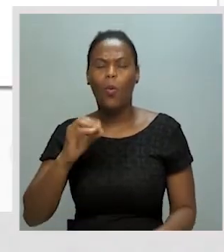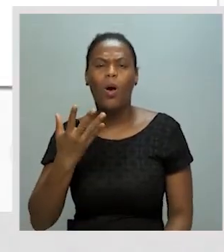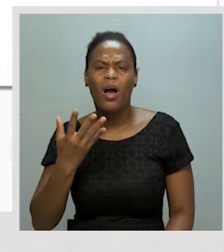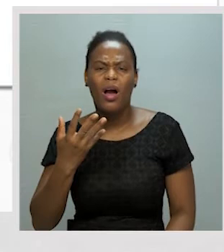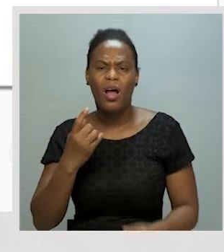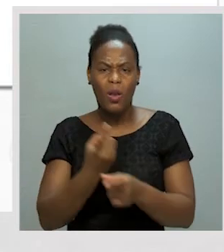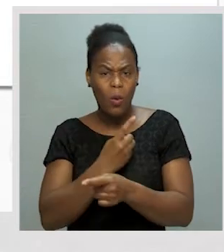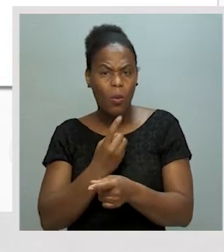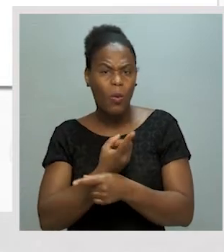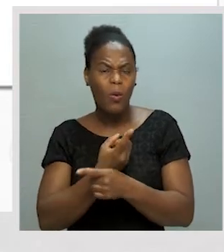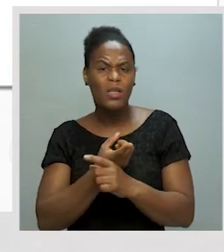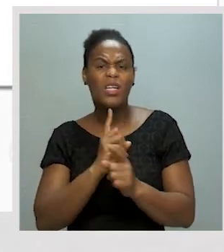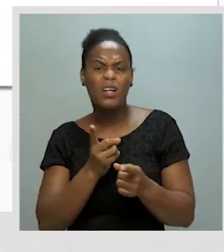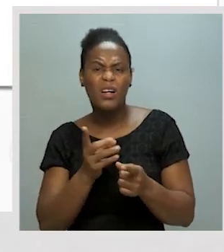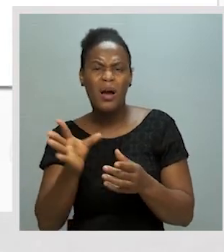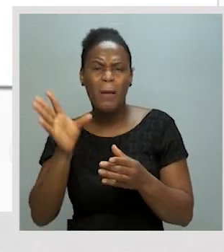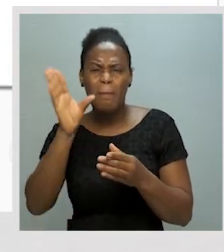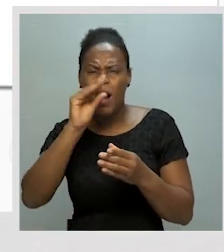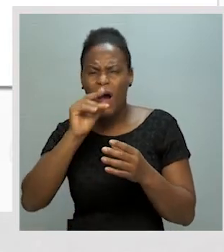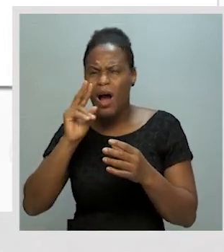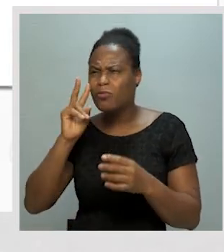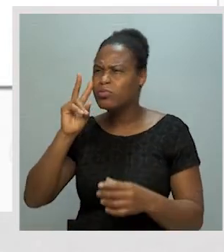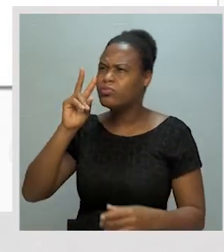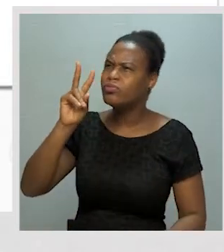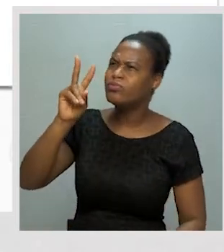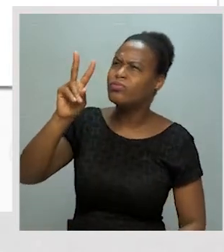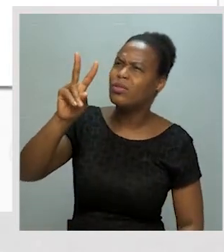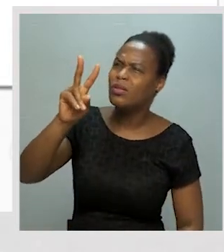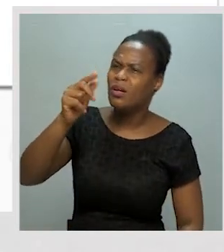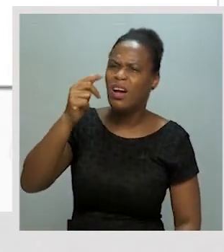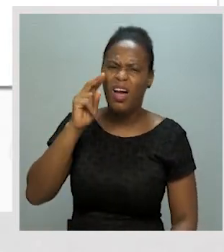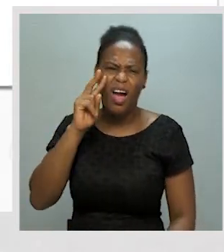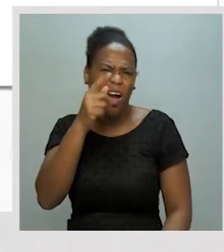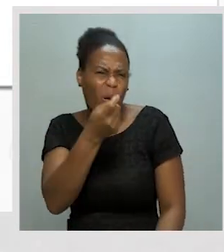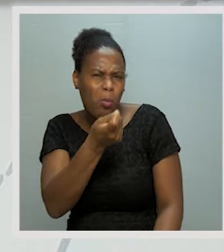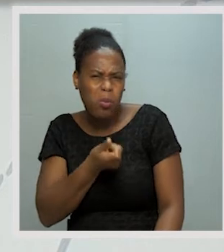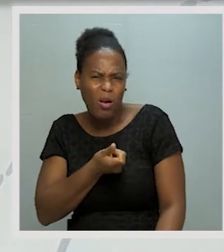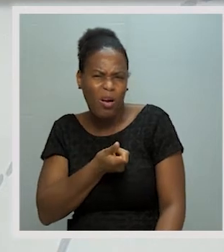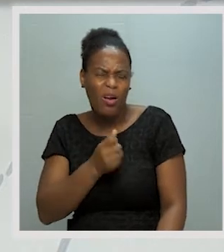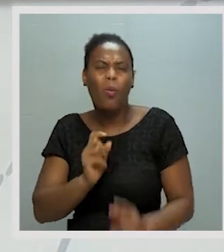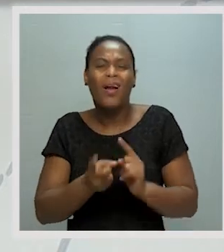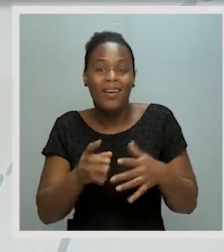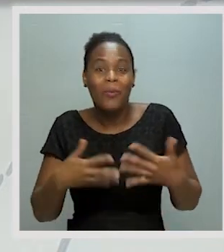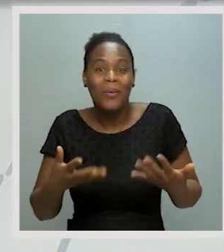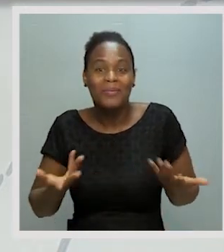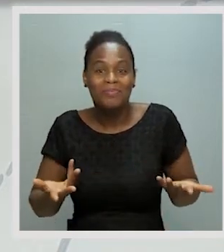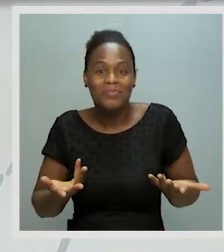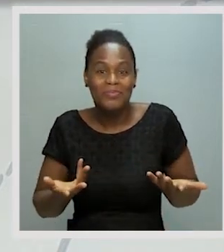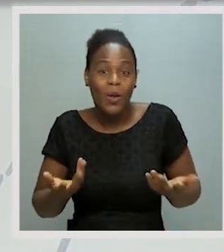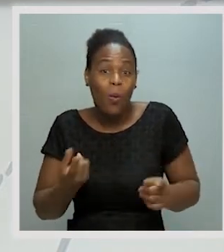Qual é a coisa que, quanto mais se mira, menos se vê? O que é? O que